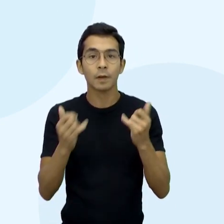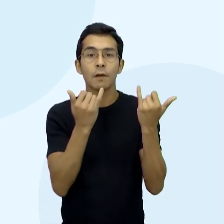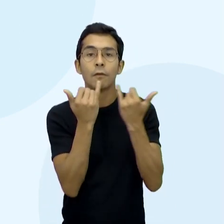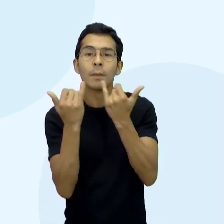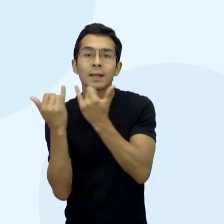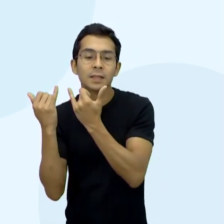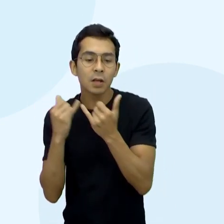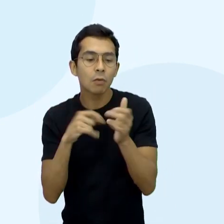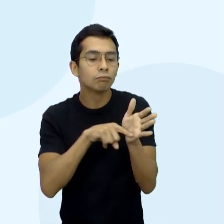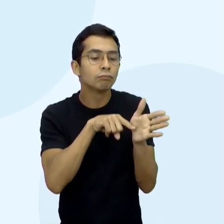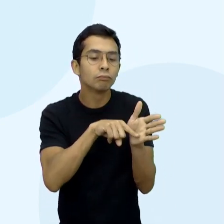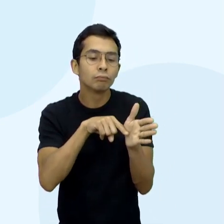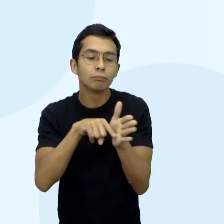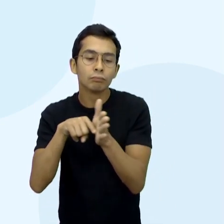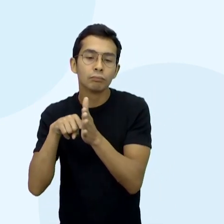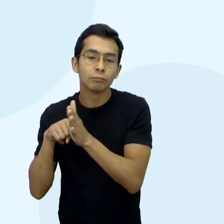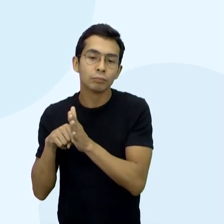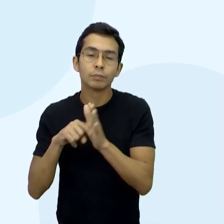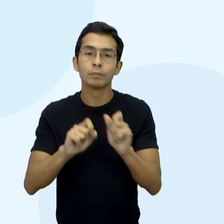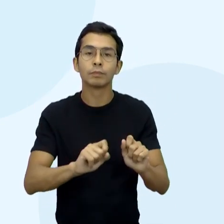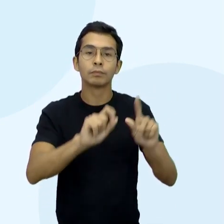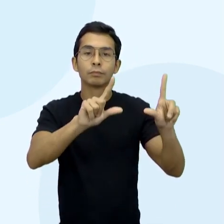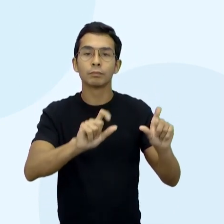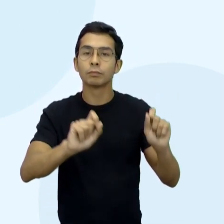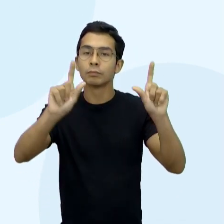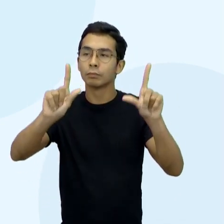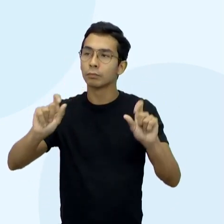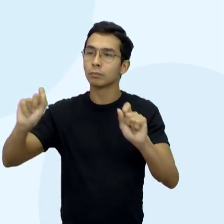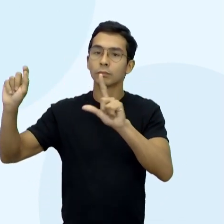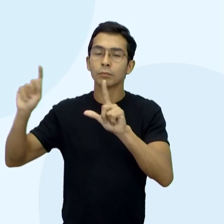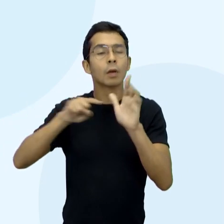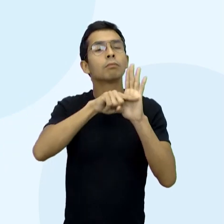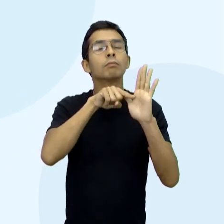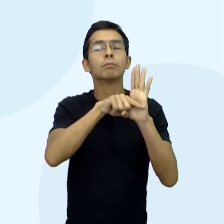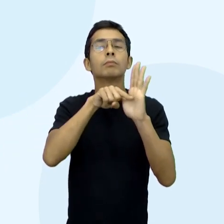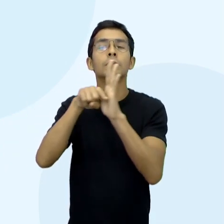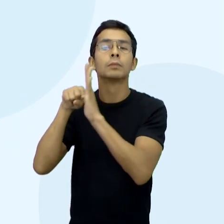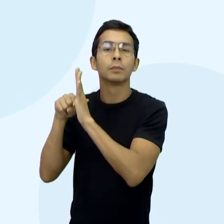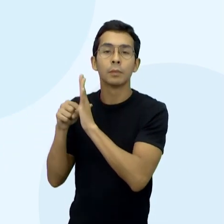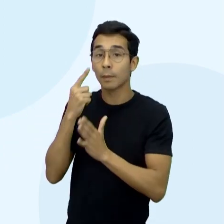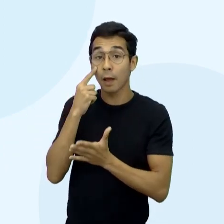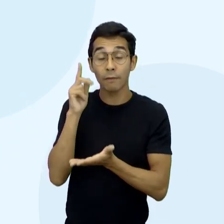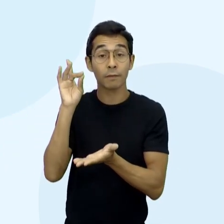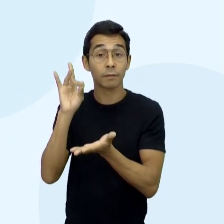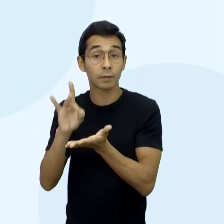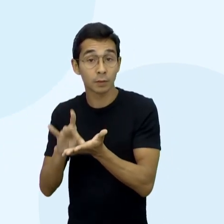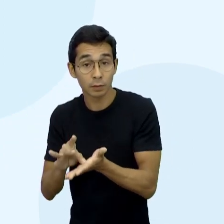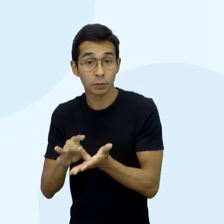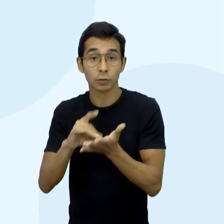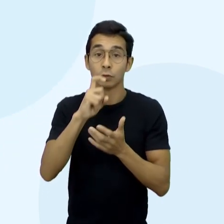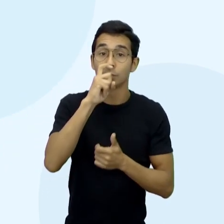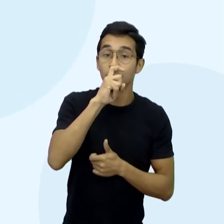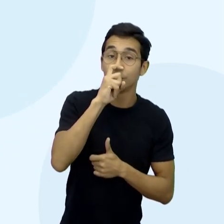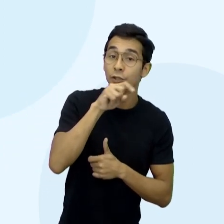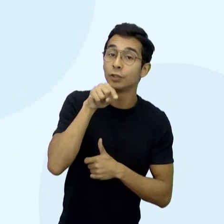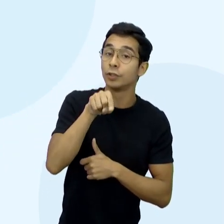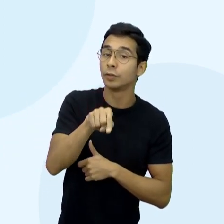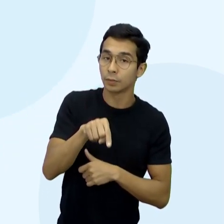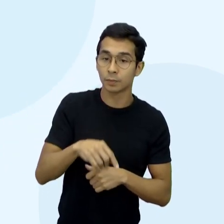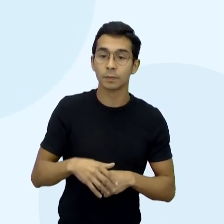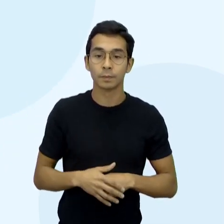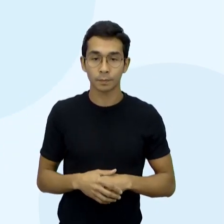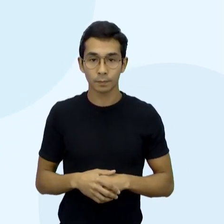outras abas no eixo horizontal de seus browsers e começam a investigar aquilo que existe sobre a página em questão.